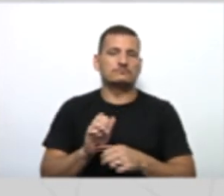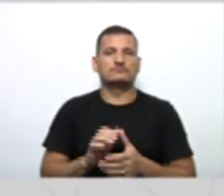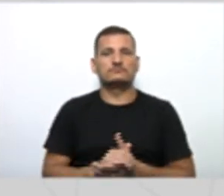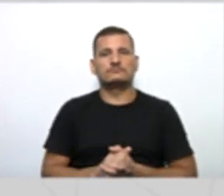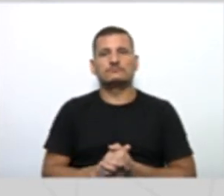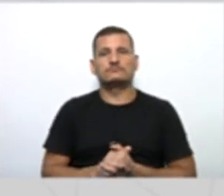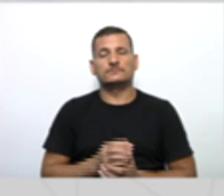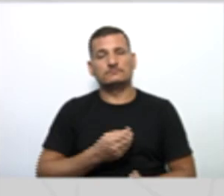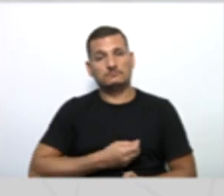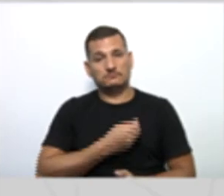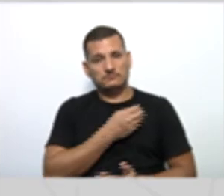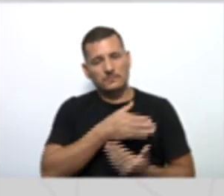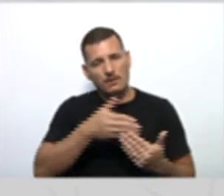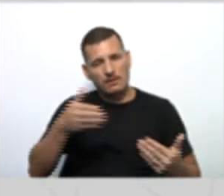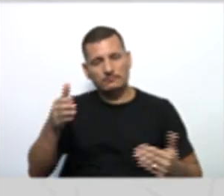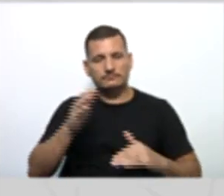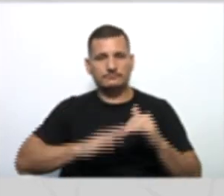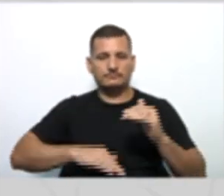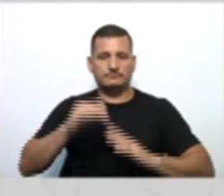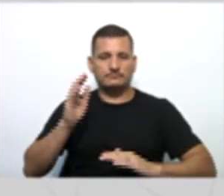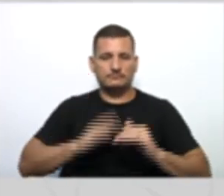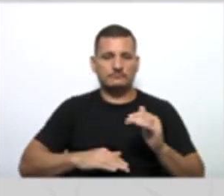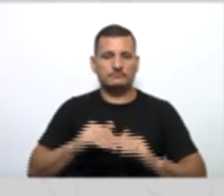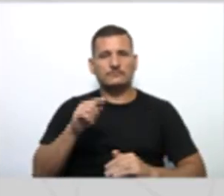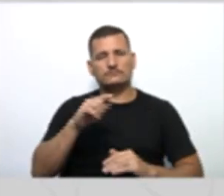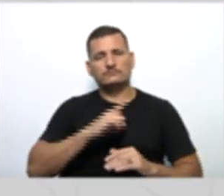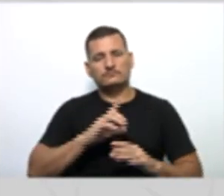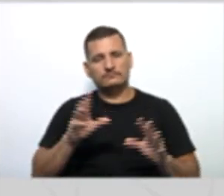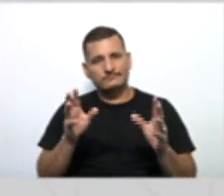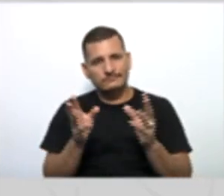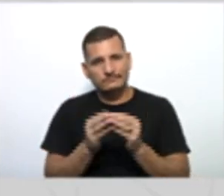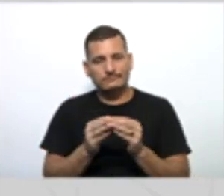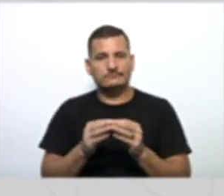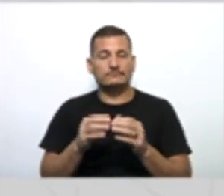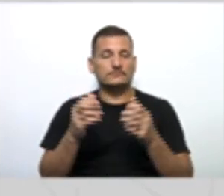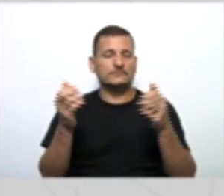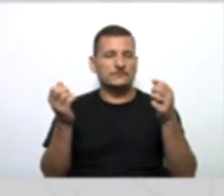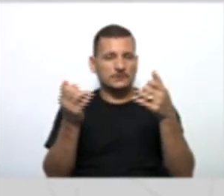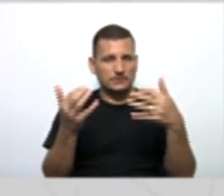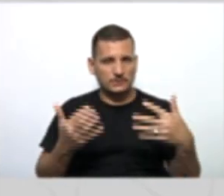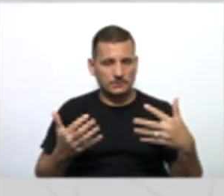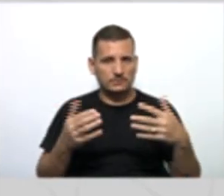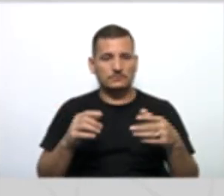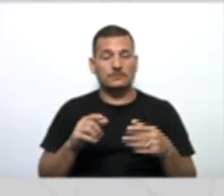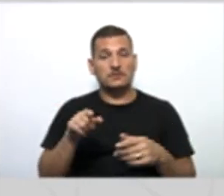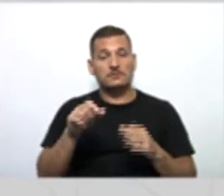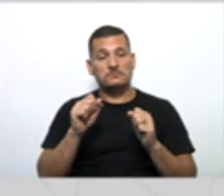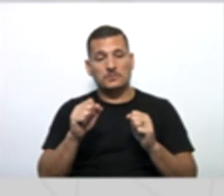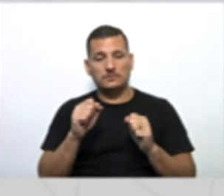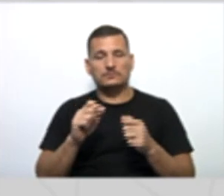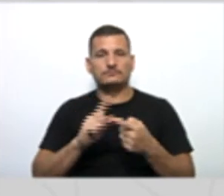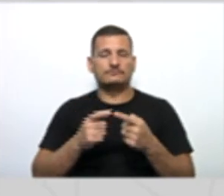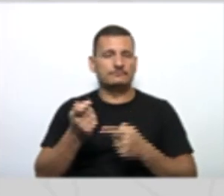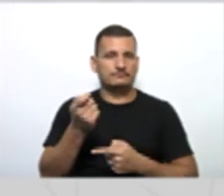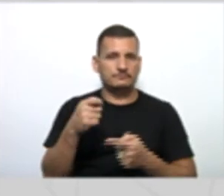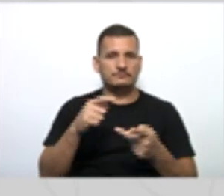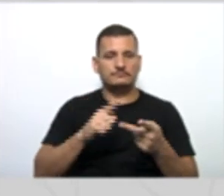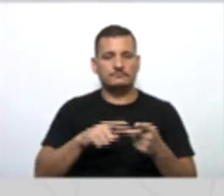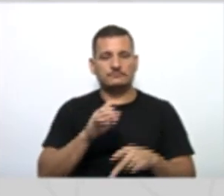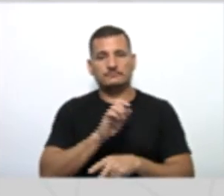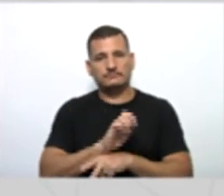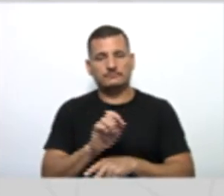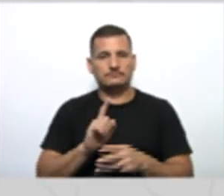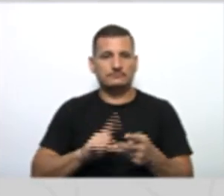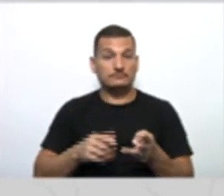vida profissional. Ele é mais sintético e descritivo e ele pode ser administrativo, de estágio,